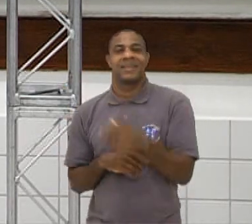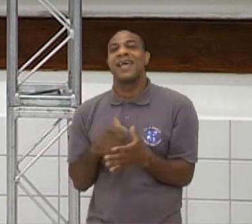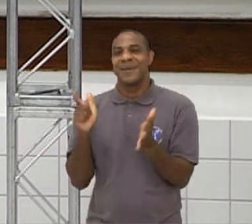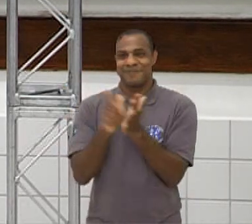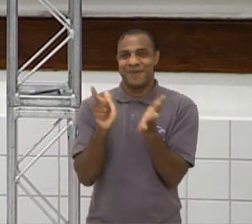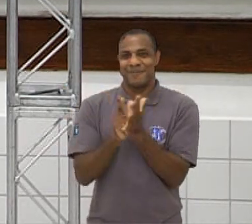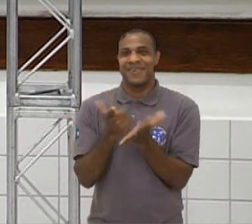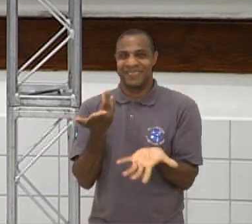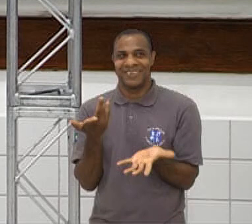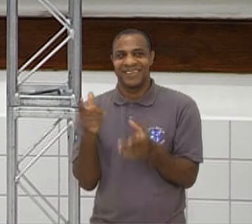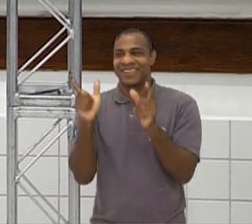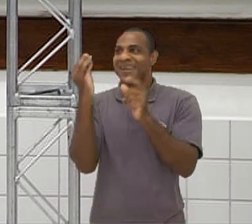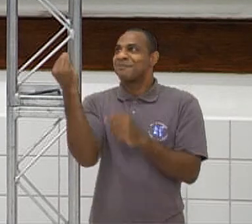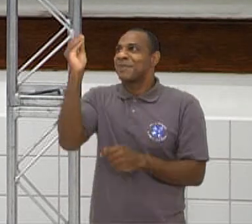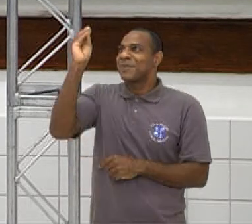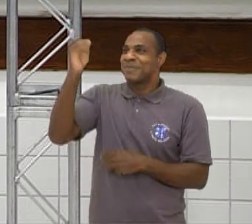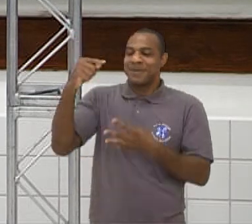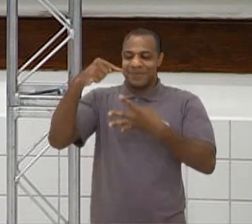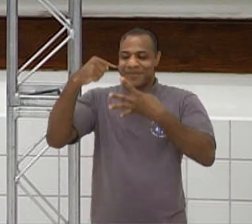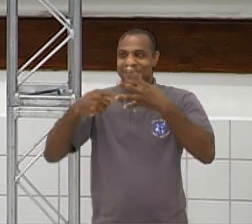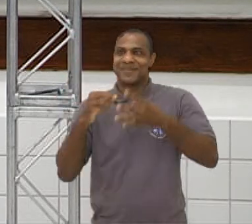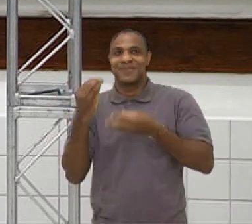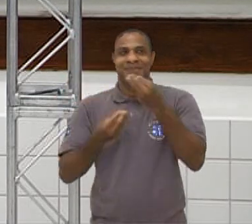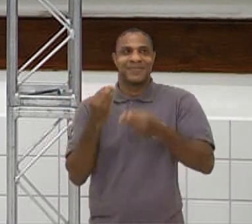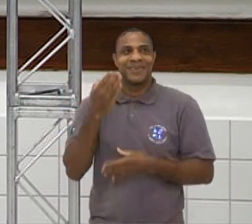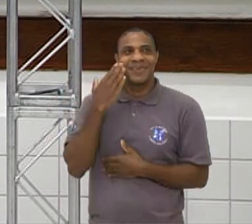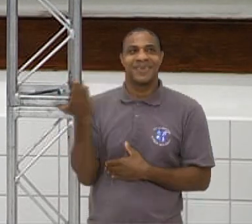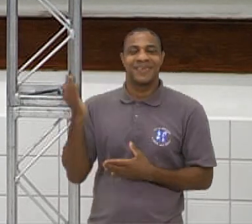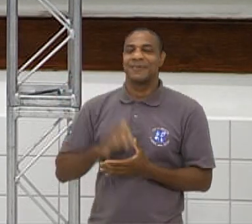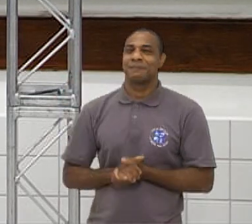papel, é o quadro.